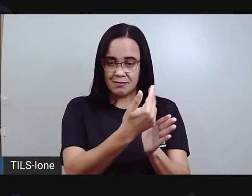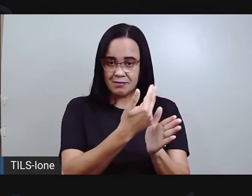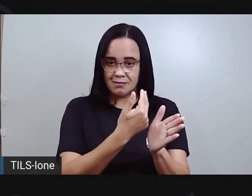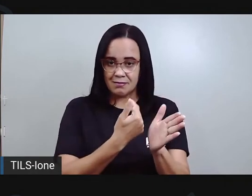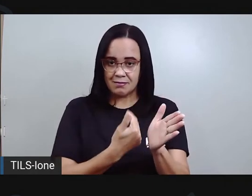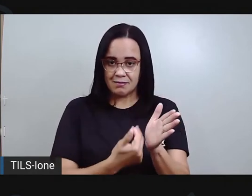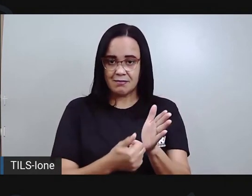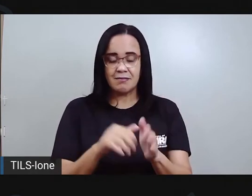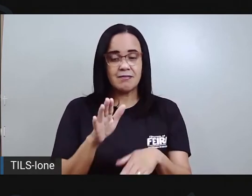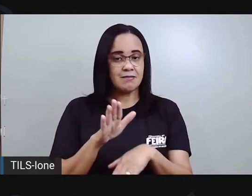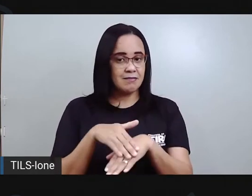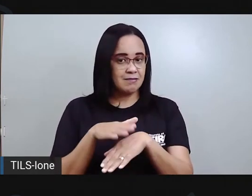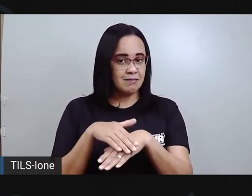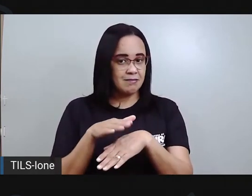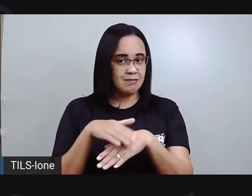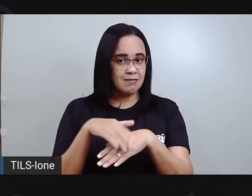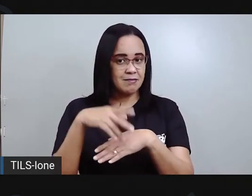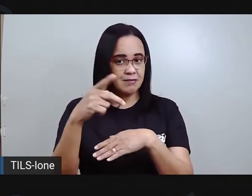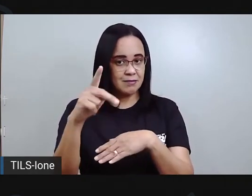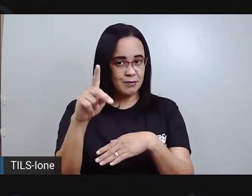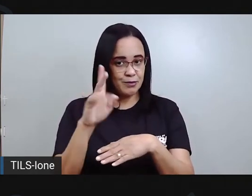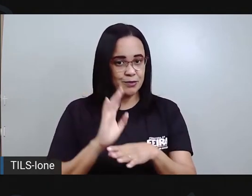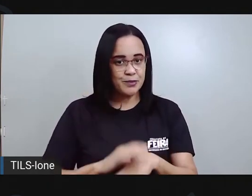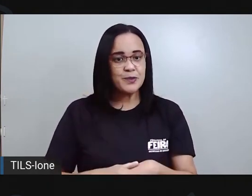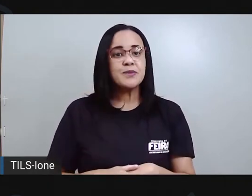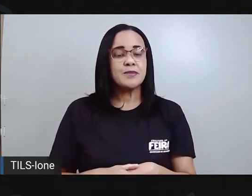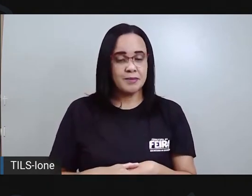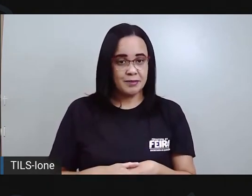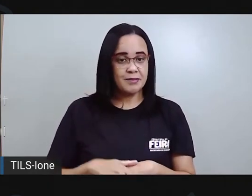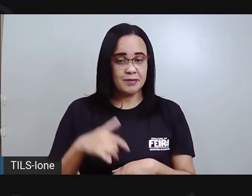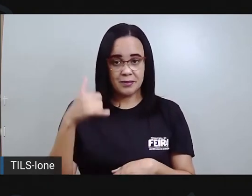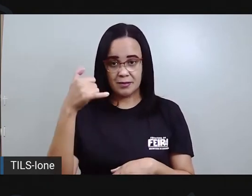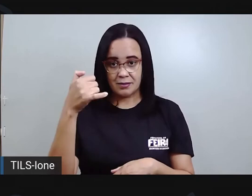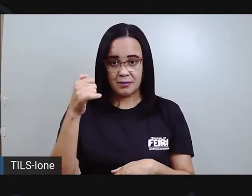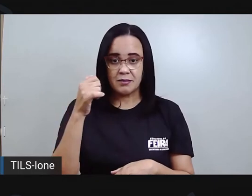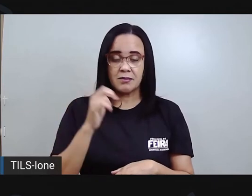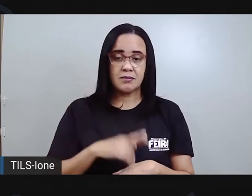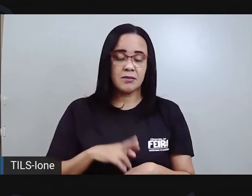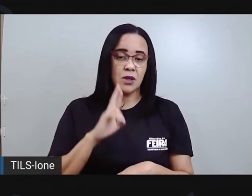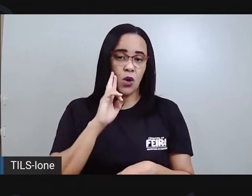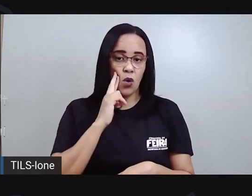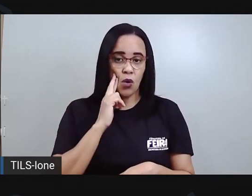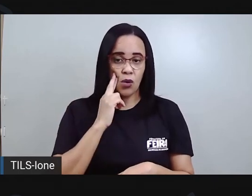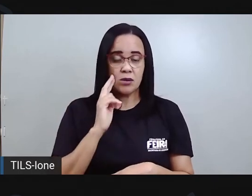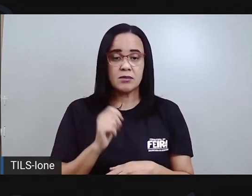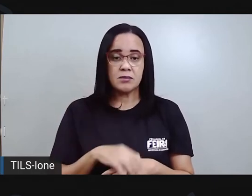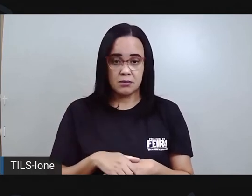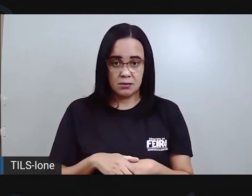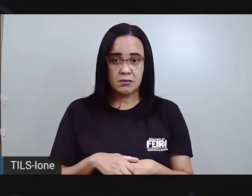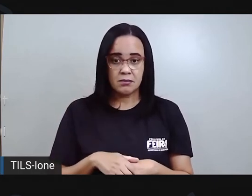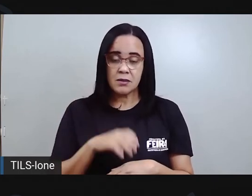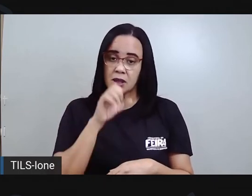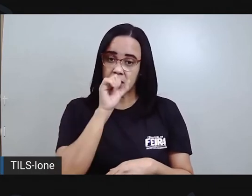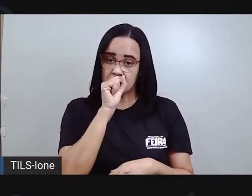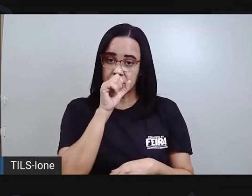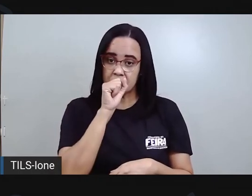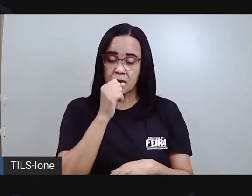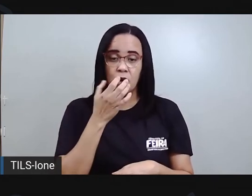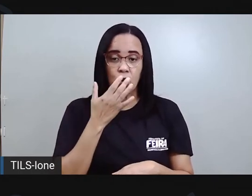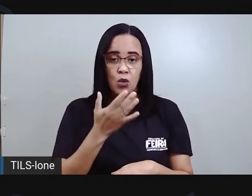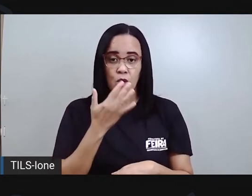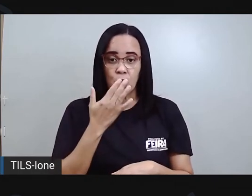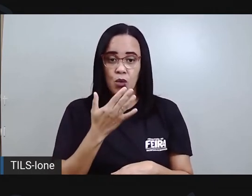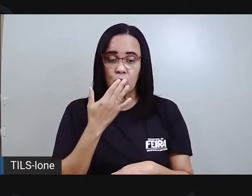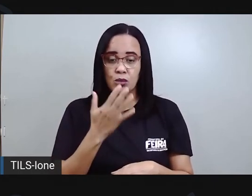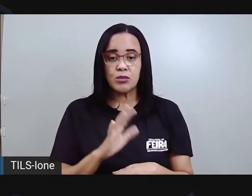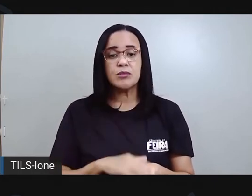Vou desenhar aqui no meu, tô usando a canetinha rosa. Vou usar agora uma laranja. Olha,